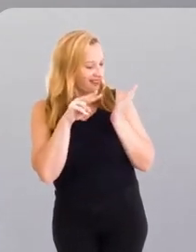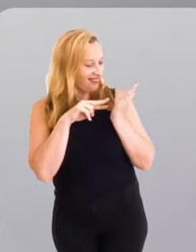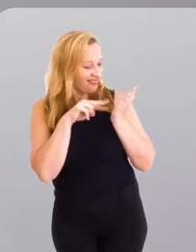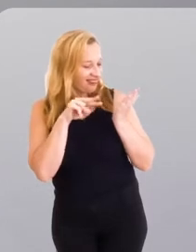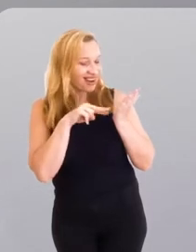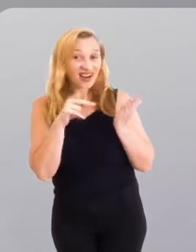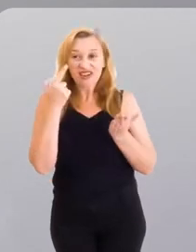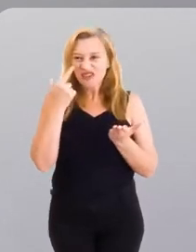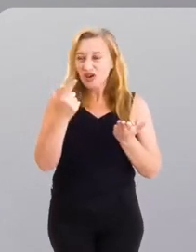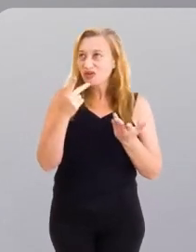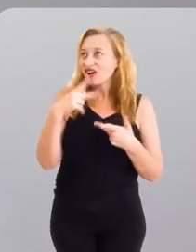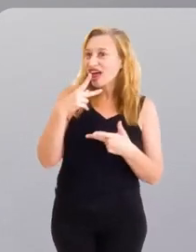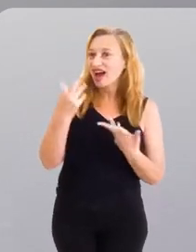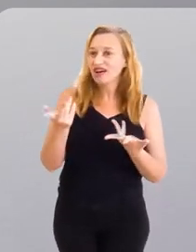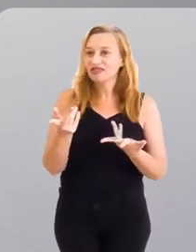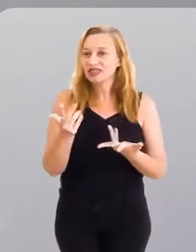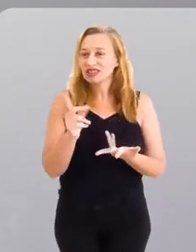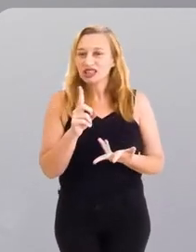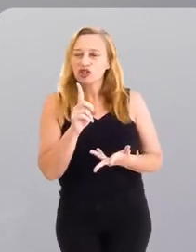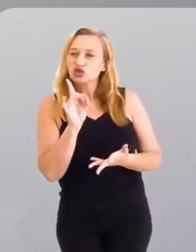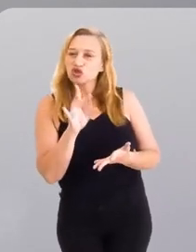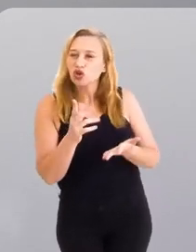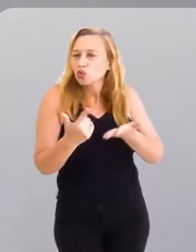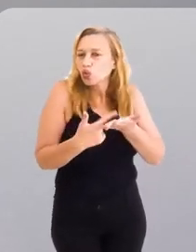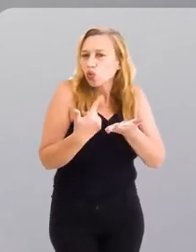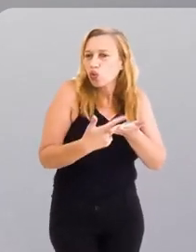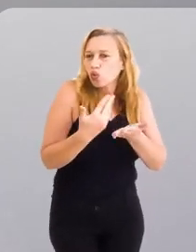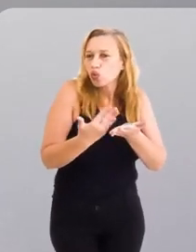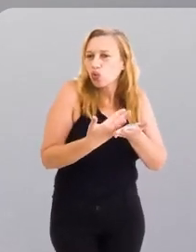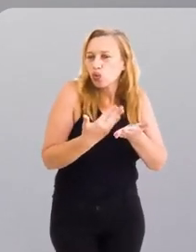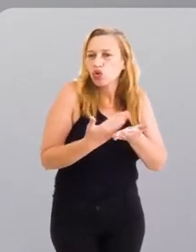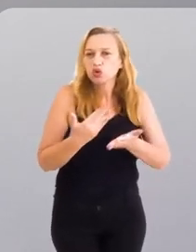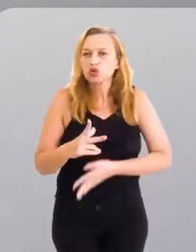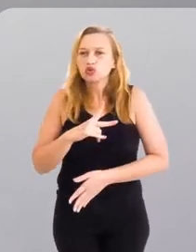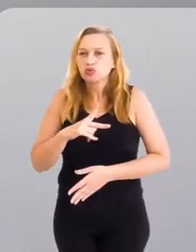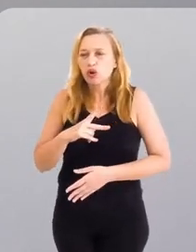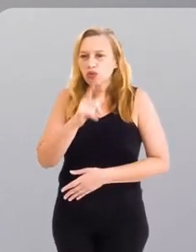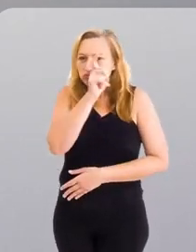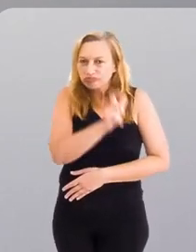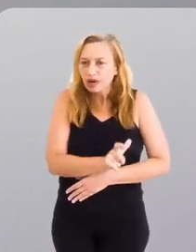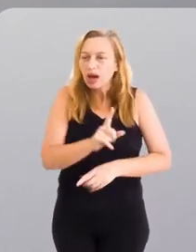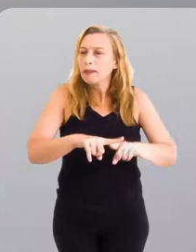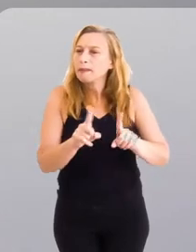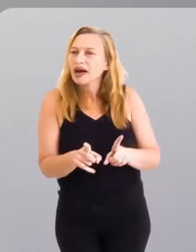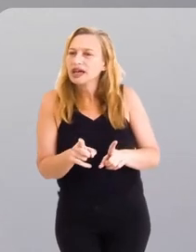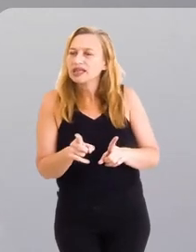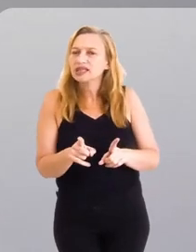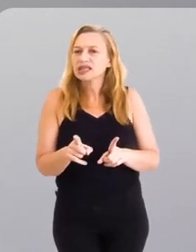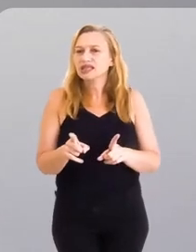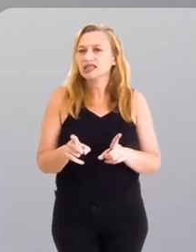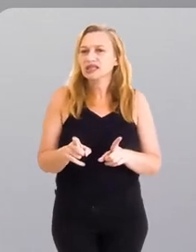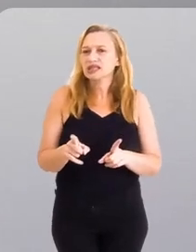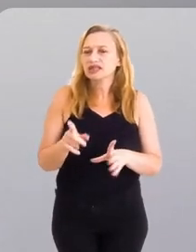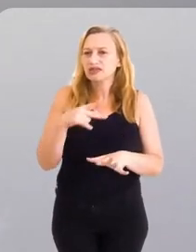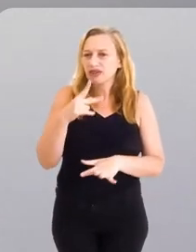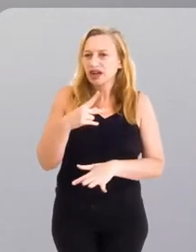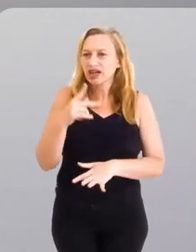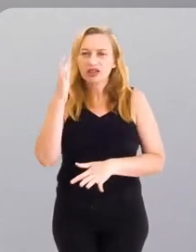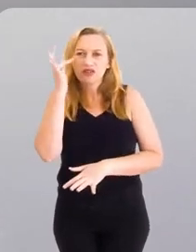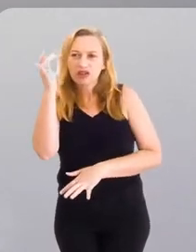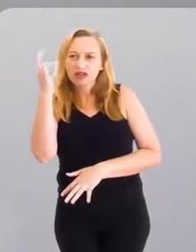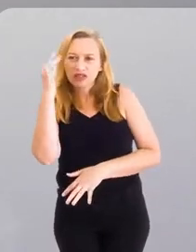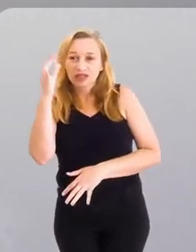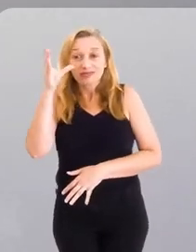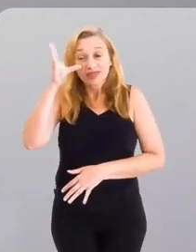a respeito, livros que falavam sobre, não os livros dos próprios autores, mas comecei a ouvir um pouco a respeito